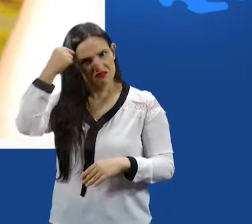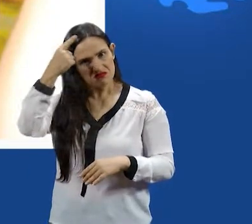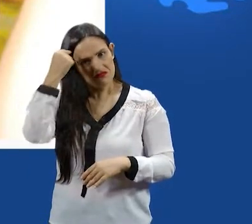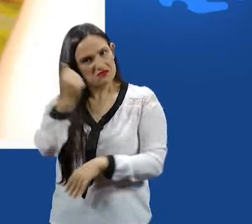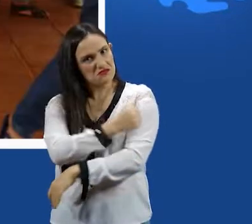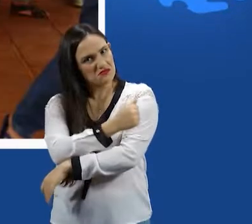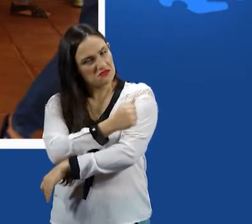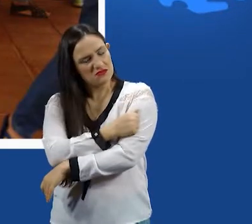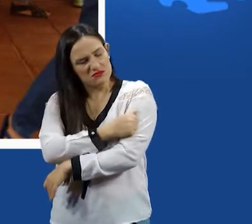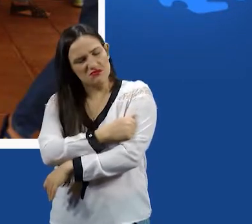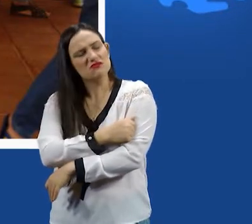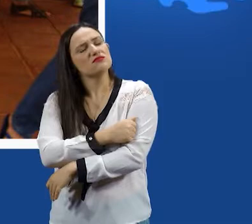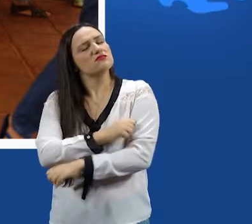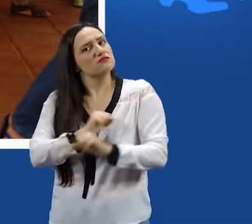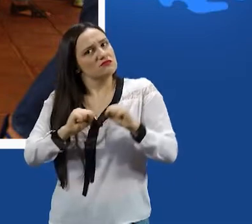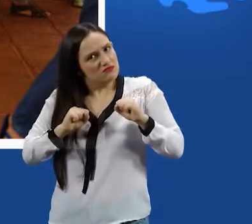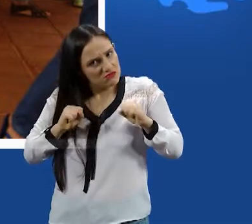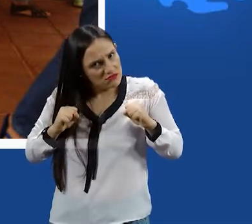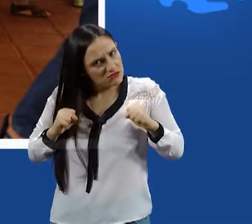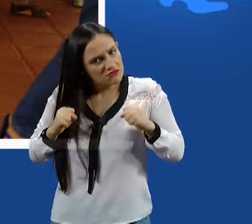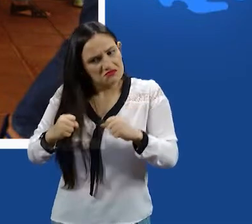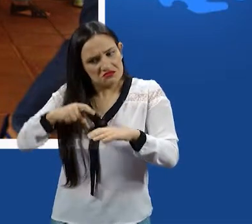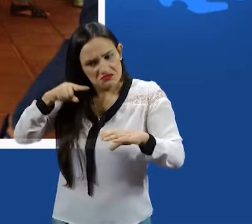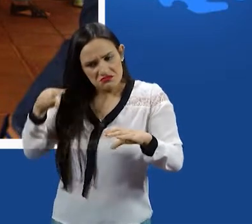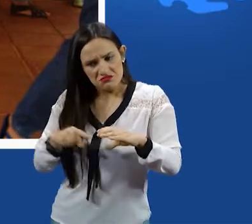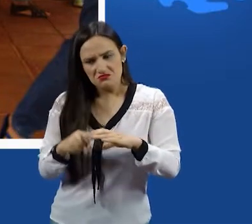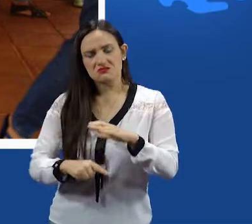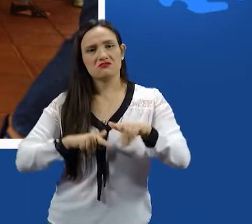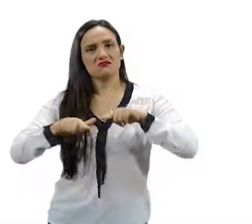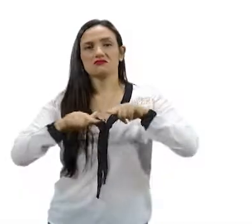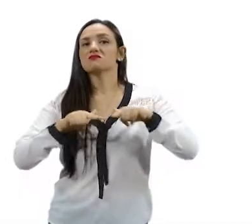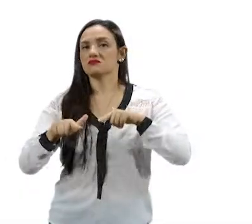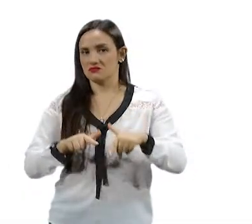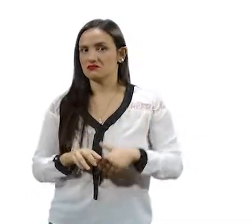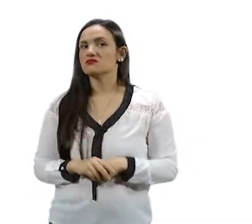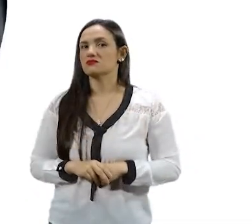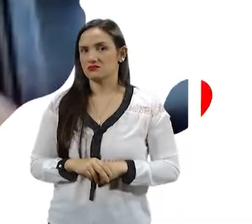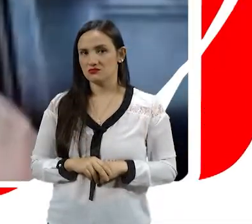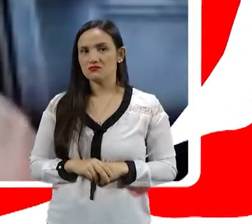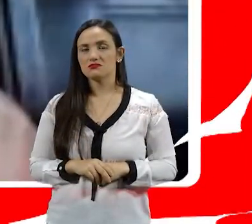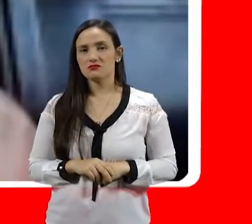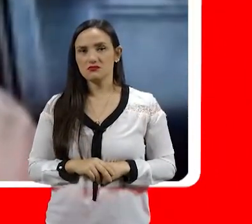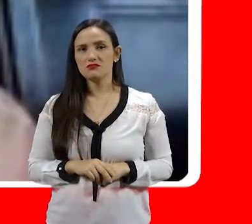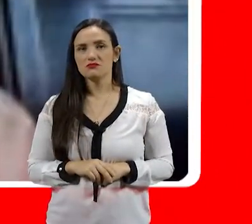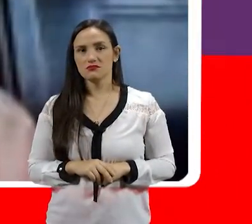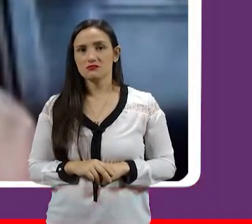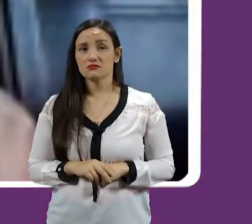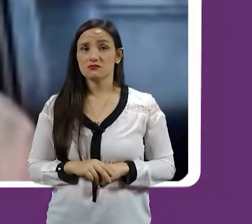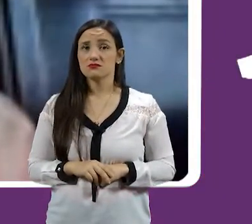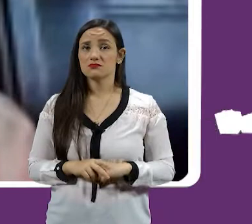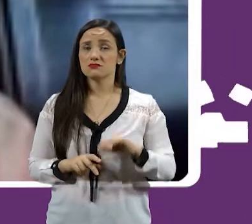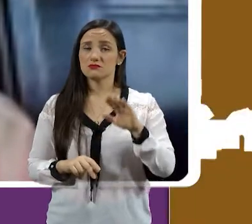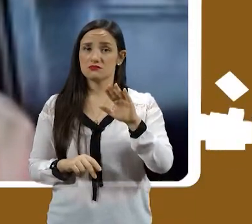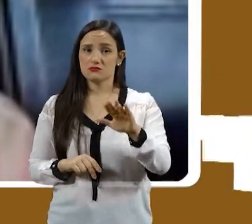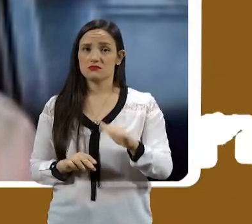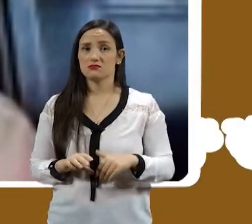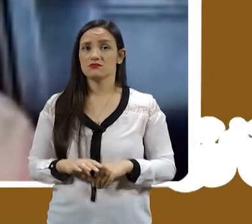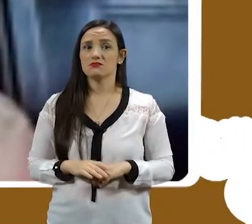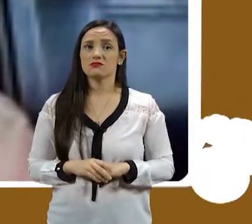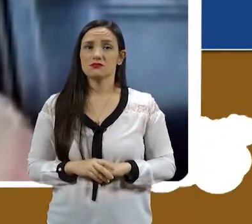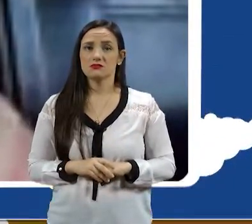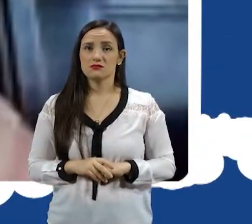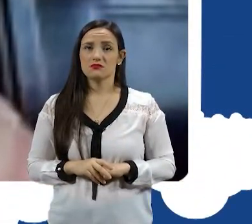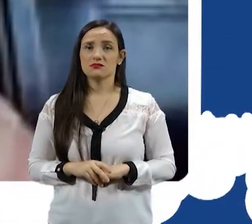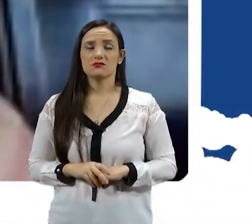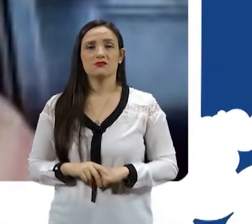acadêmica muito intensa dentro dos projetos, né? Então, tanto que, no